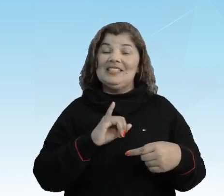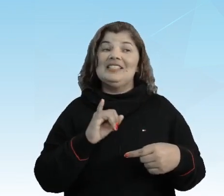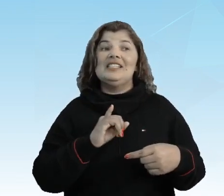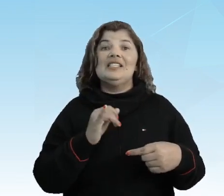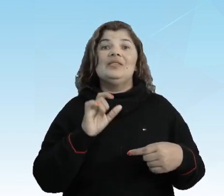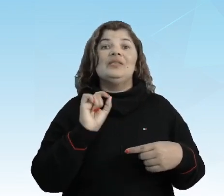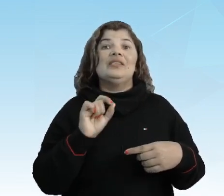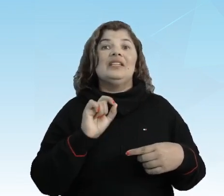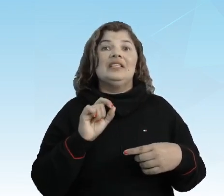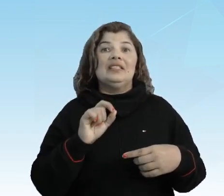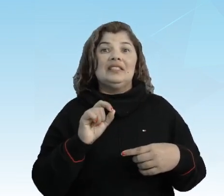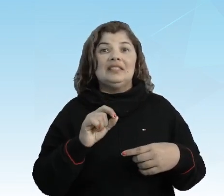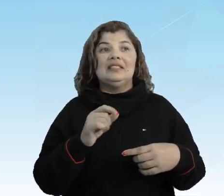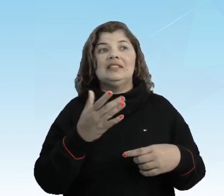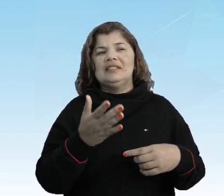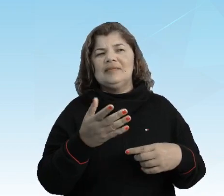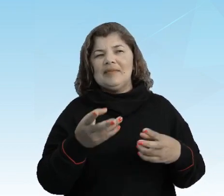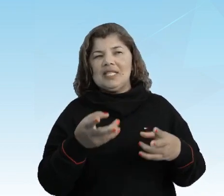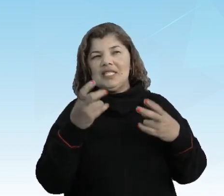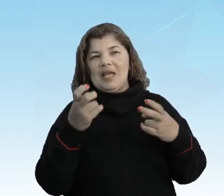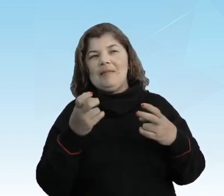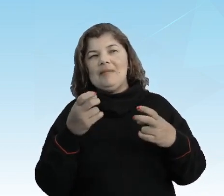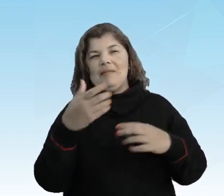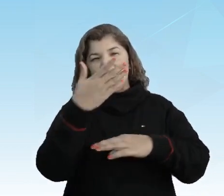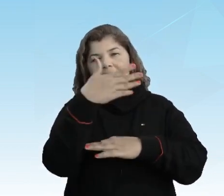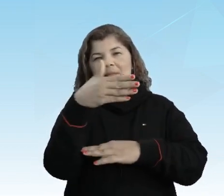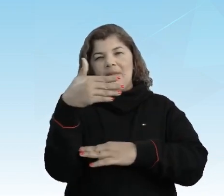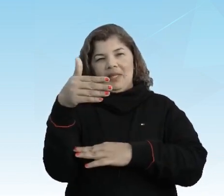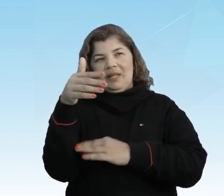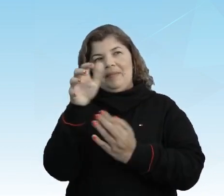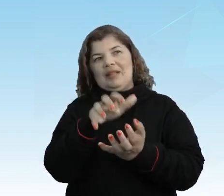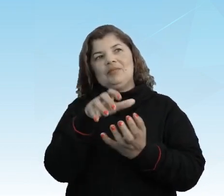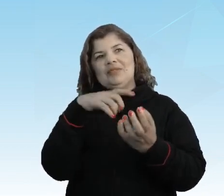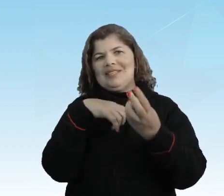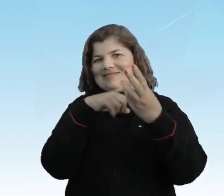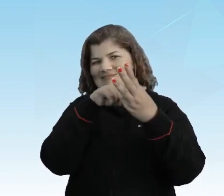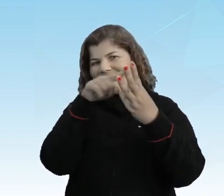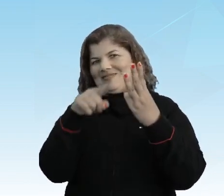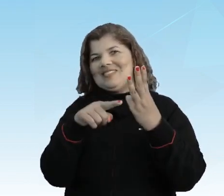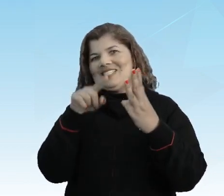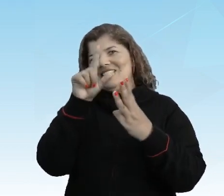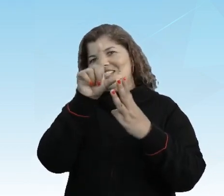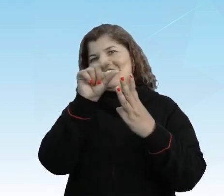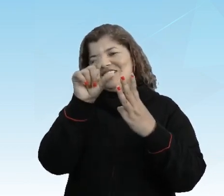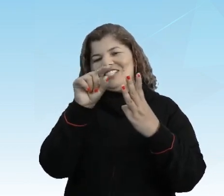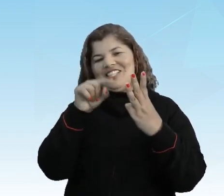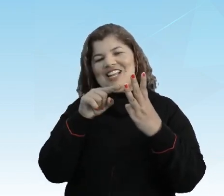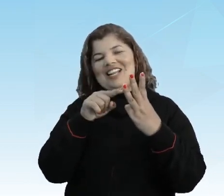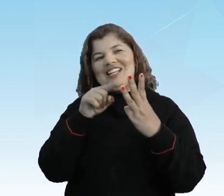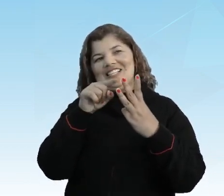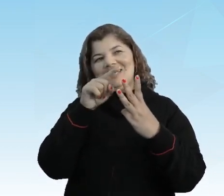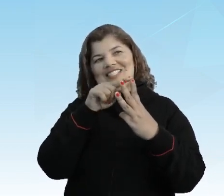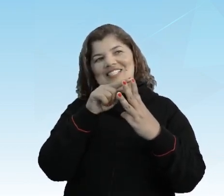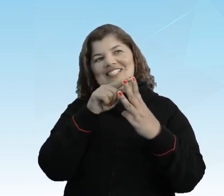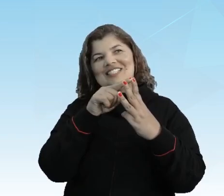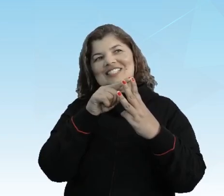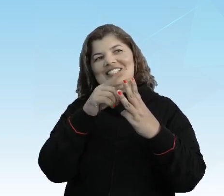reiterar. Vejam, vocês percebam que a bandeira de Pernambuco, nesse momento, tem 3 estrelas, não é verdade? Eu